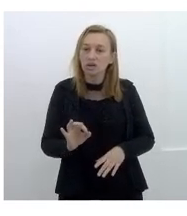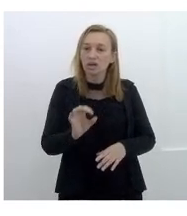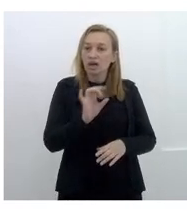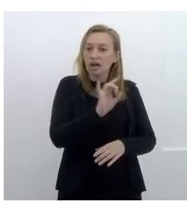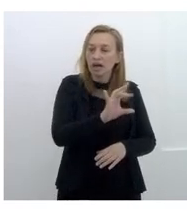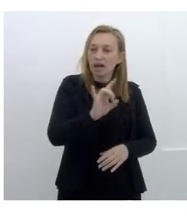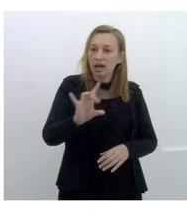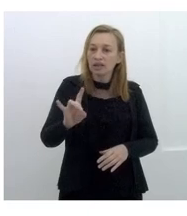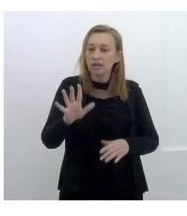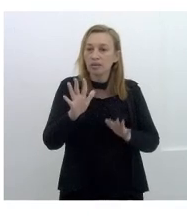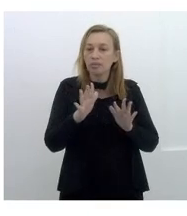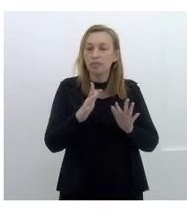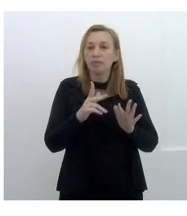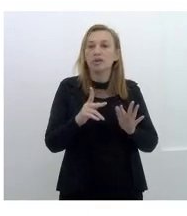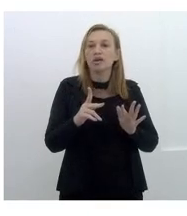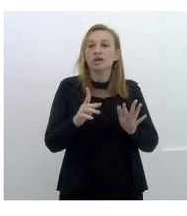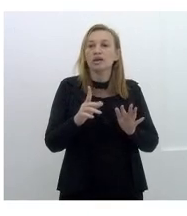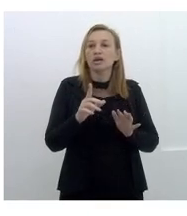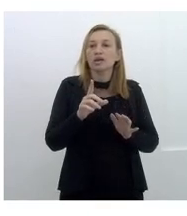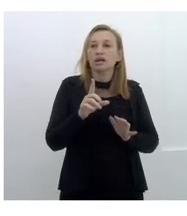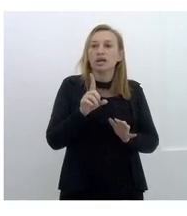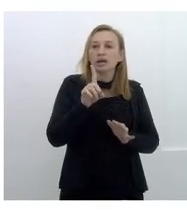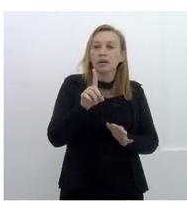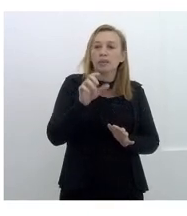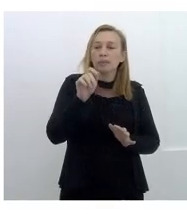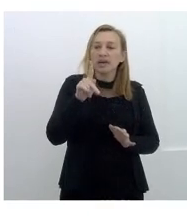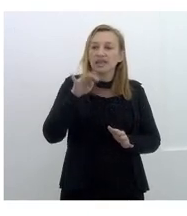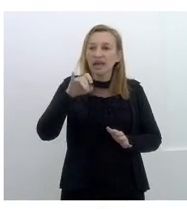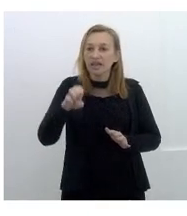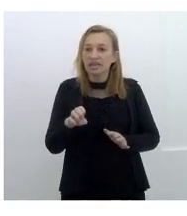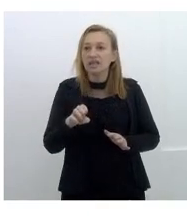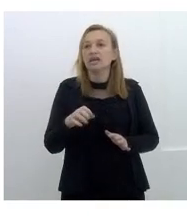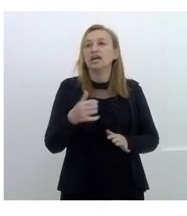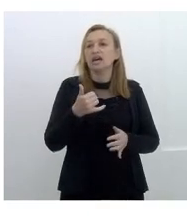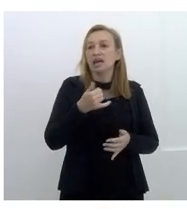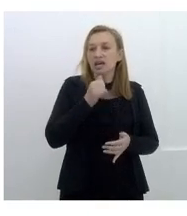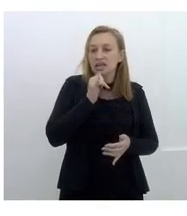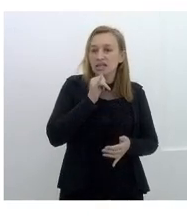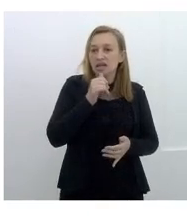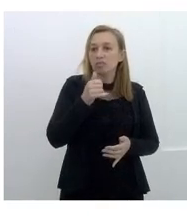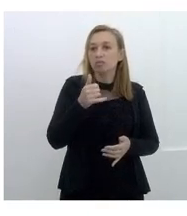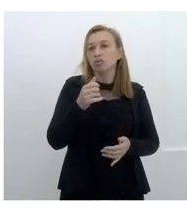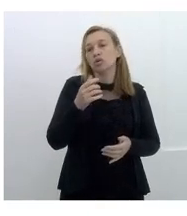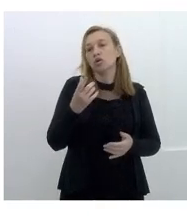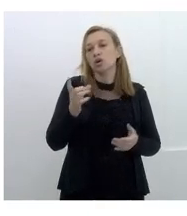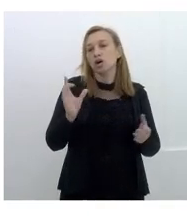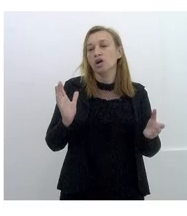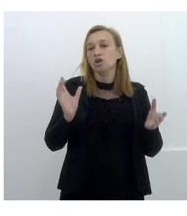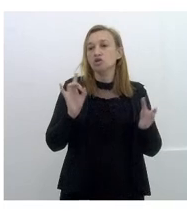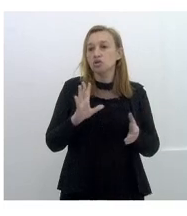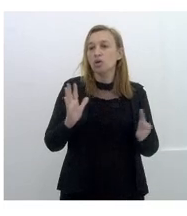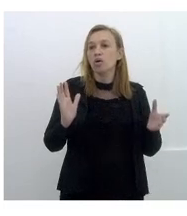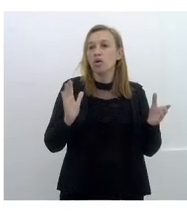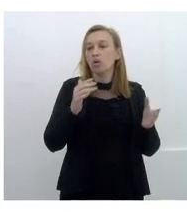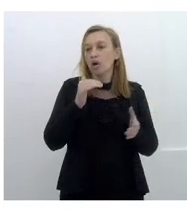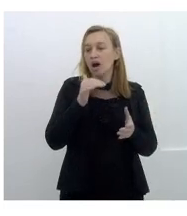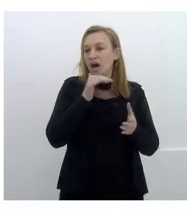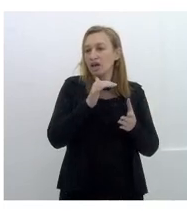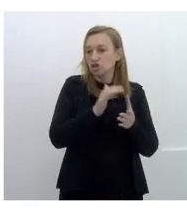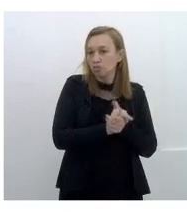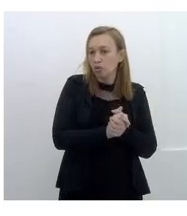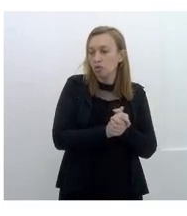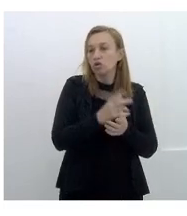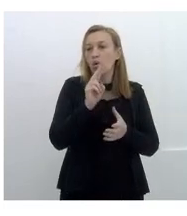dependente Então você temos aí é um com o dia seria sessenta por cento dessa base da pensão tá a temporalidade ela